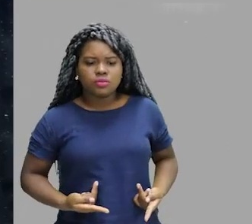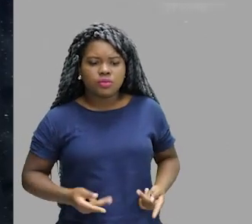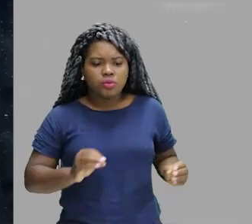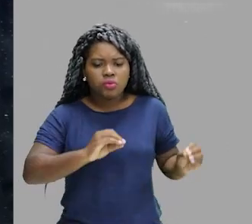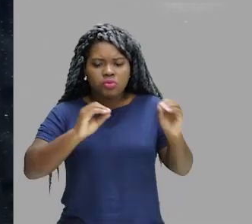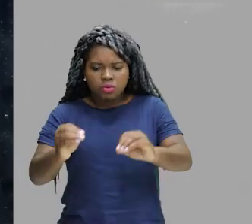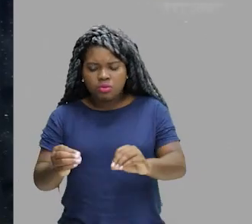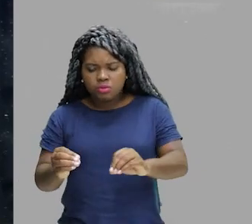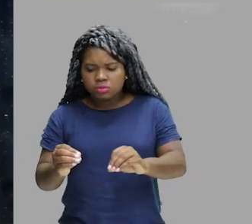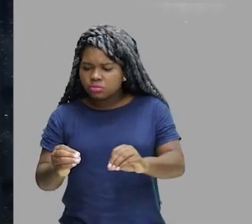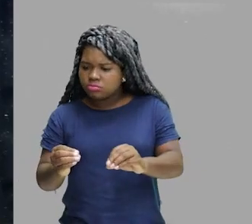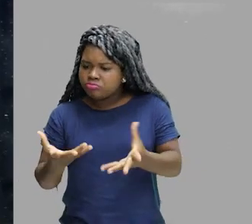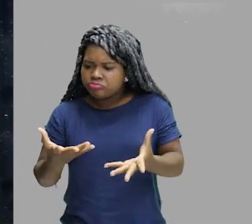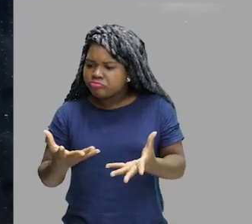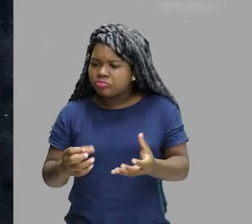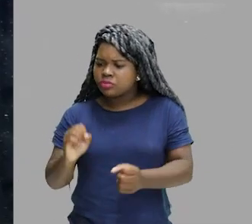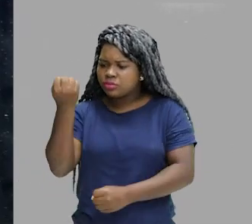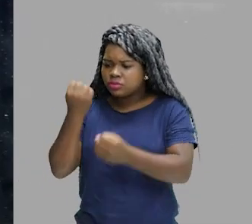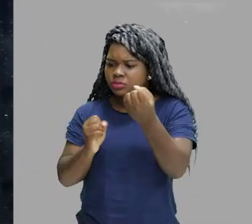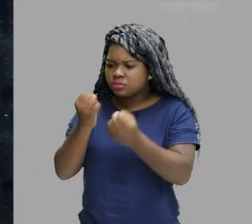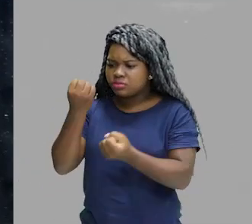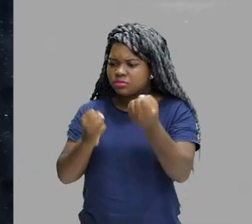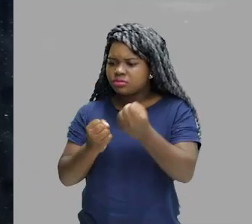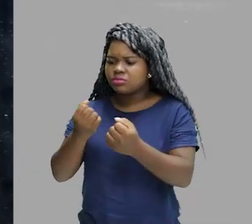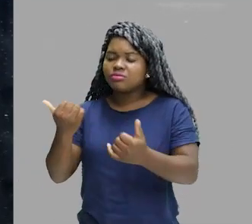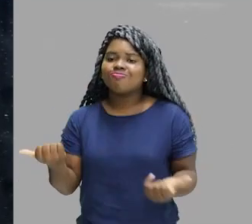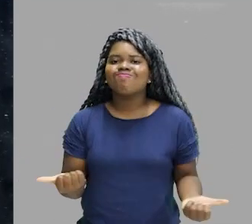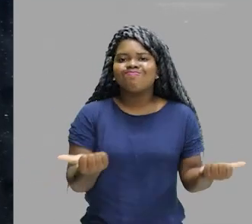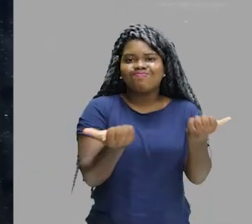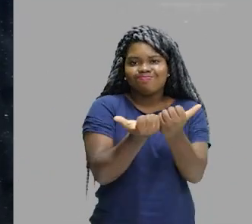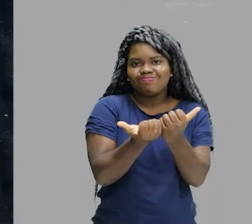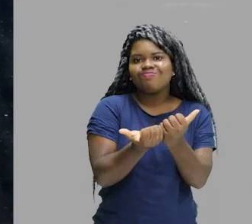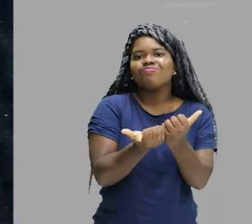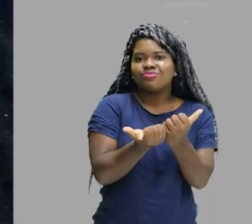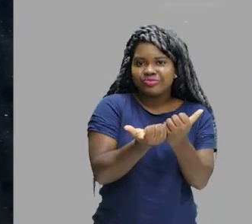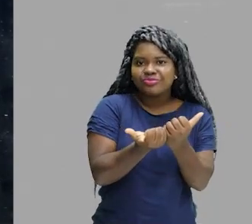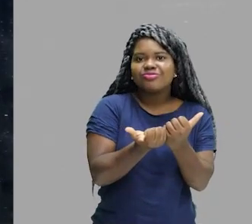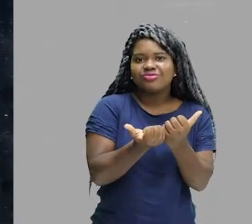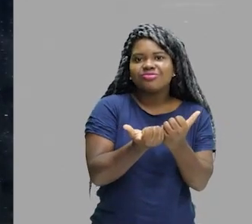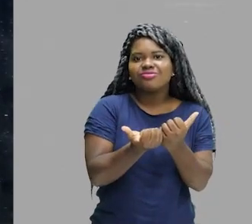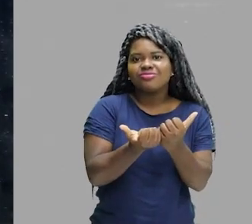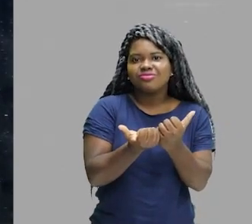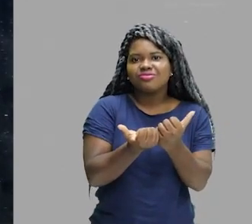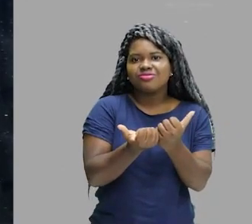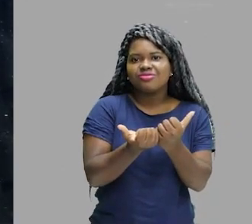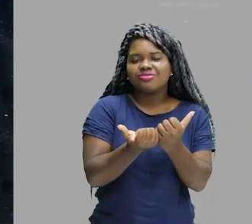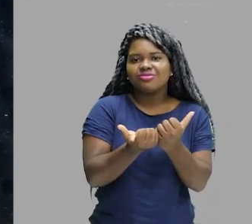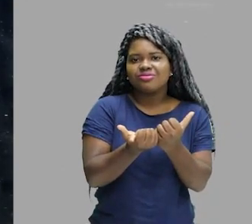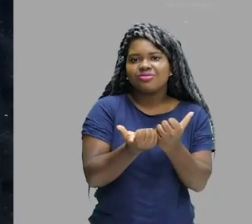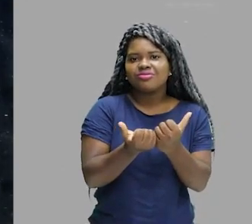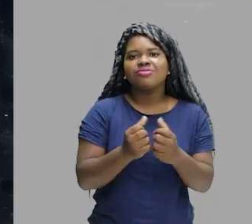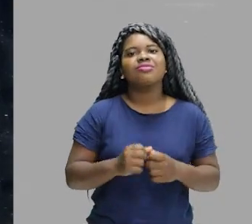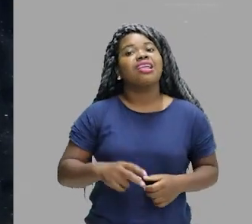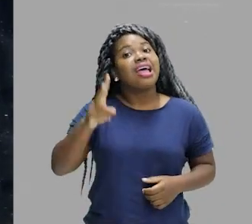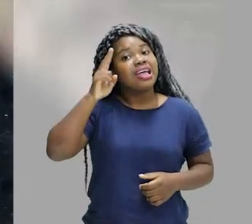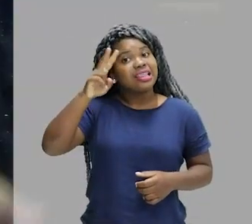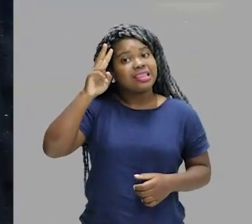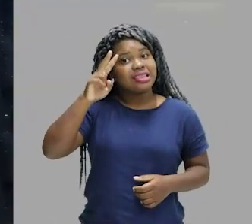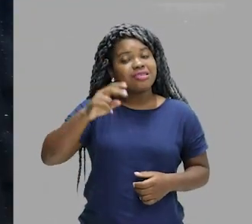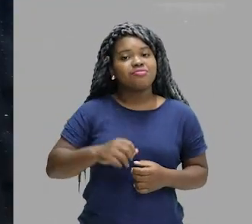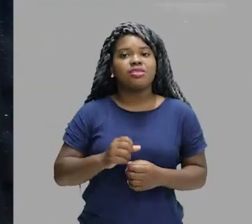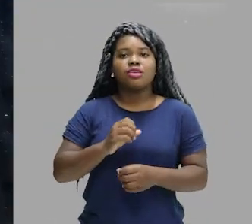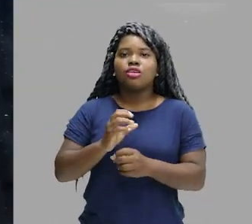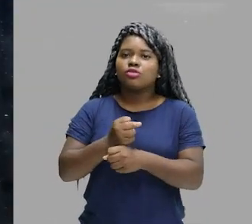indústria, a fábrica, tomou o meu lugar no mundo? É algo mais ou menos que aconteceu com a Revolução Tecnológica nos anos 80. A tecnologia